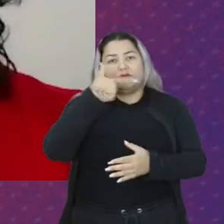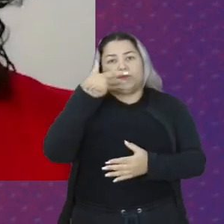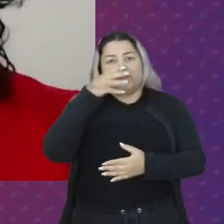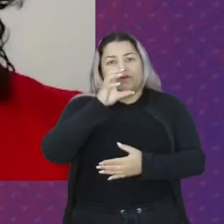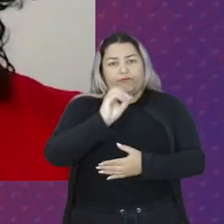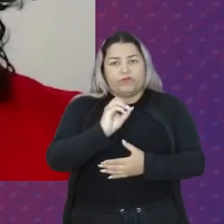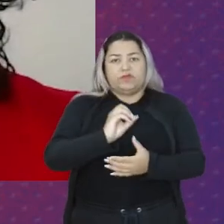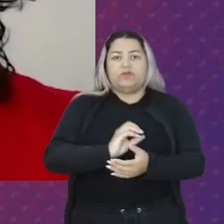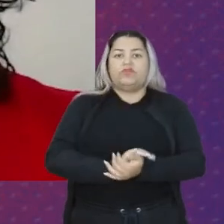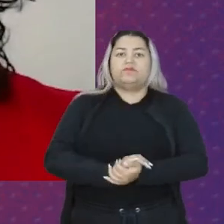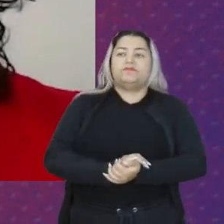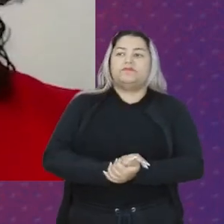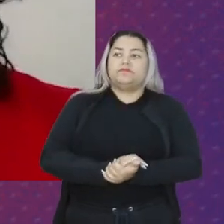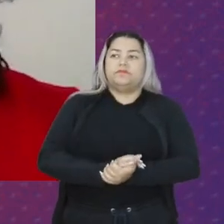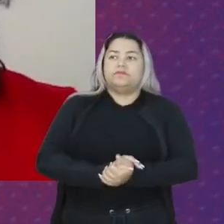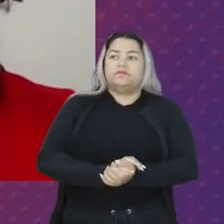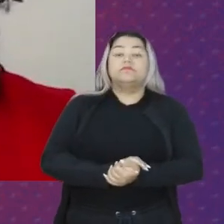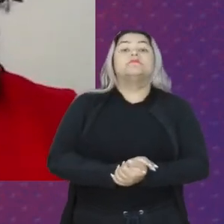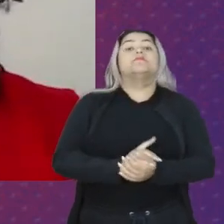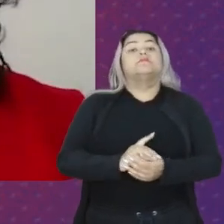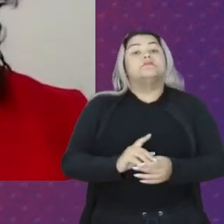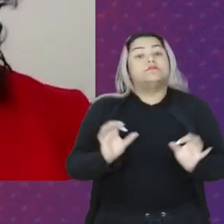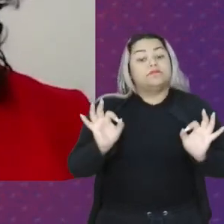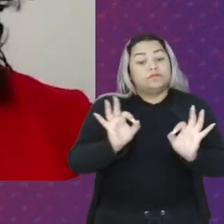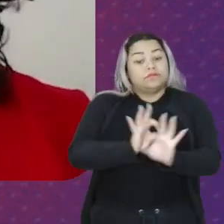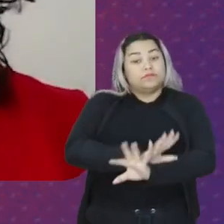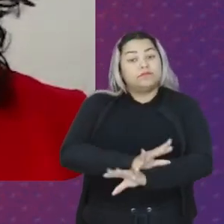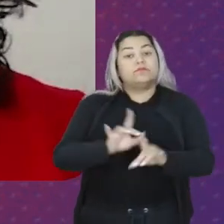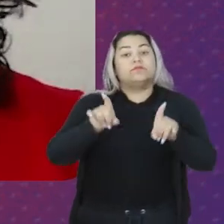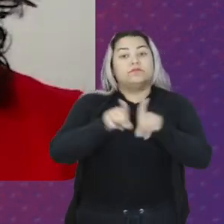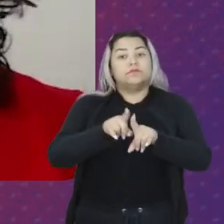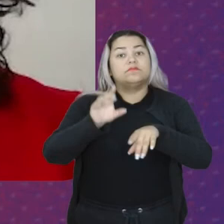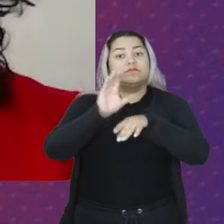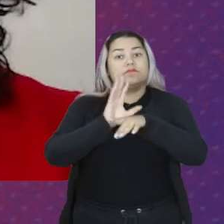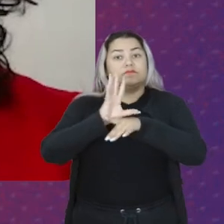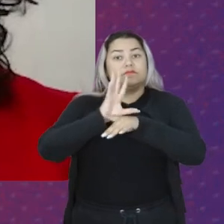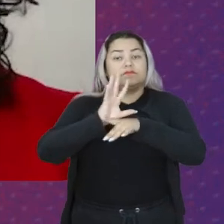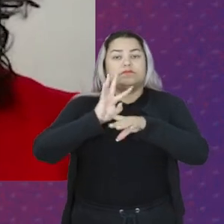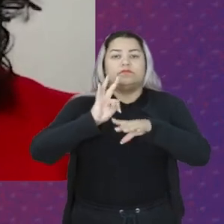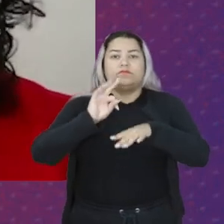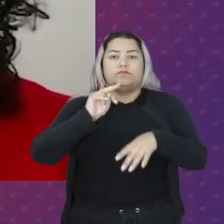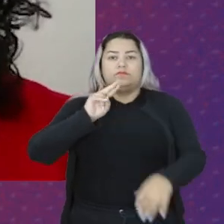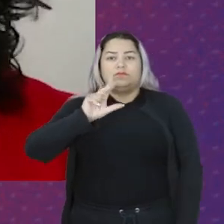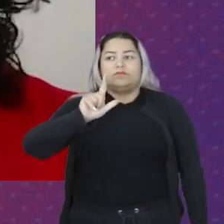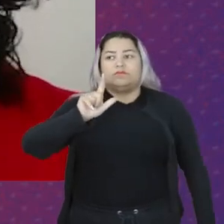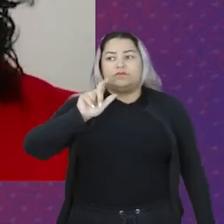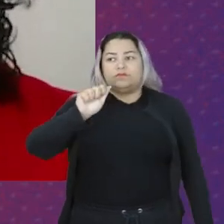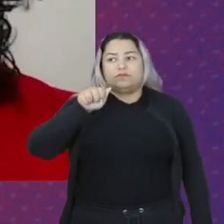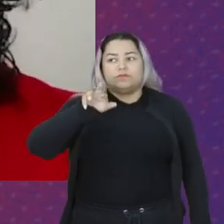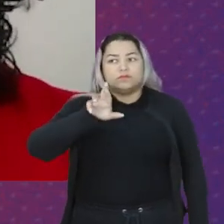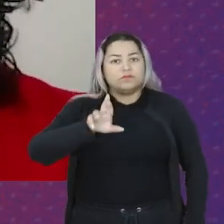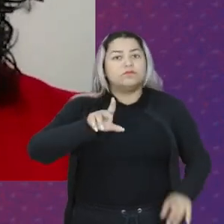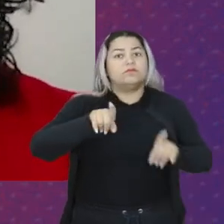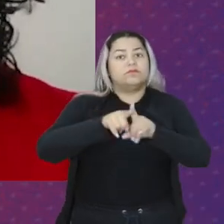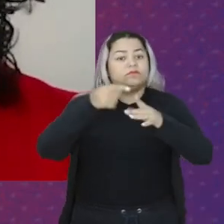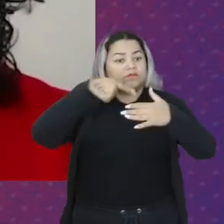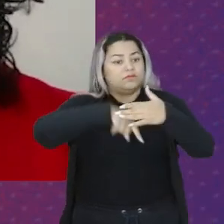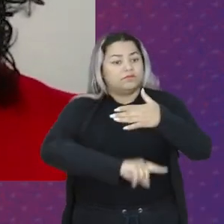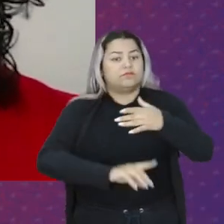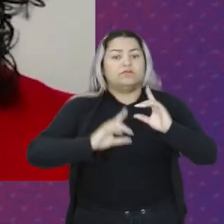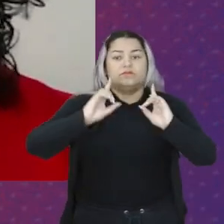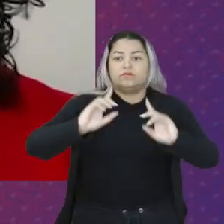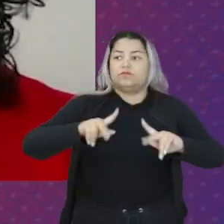2020, e depois desse tempo no Conselho Tutelar, continuei me aprofundando nos direitos da criança e